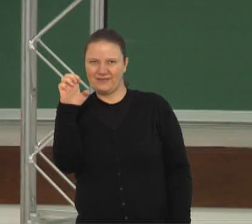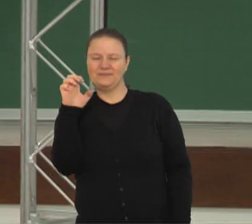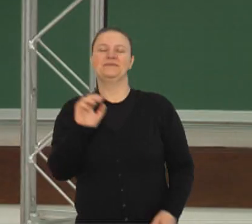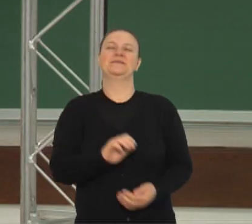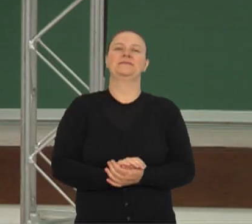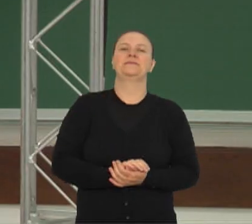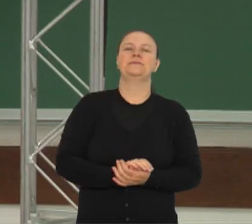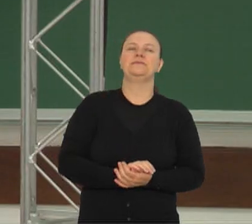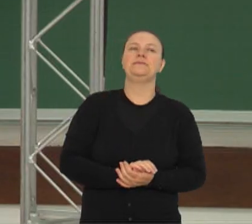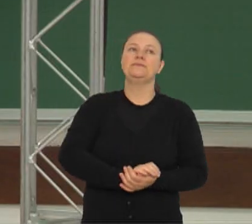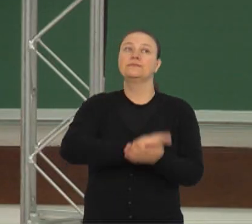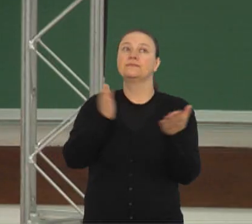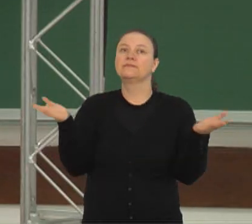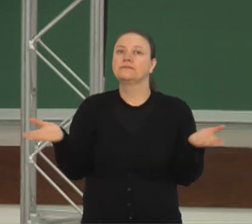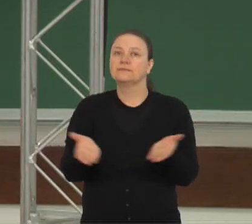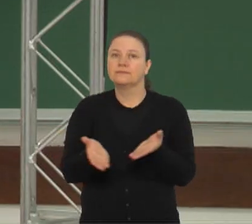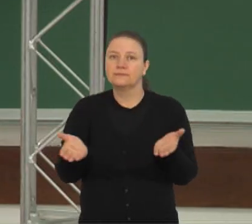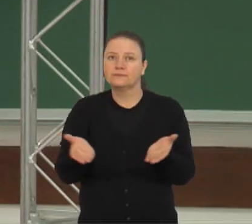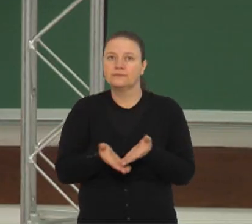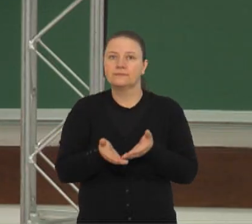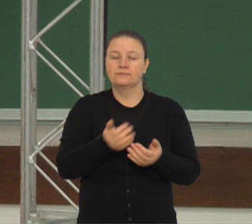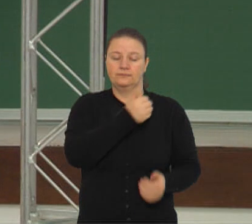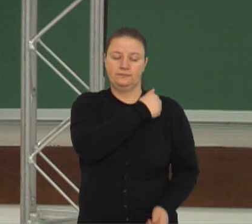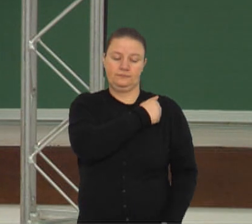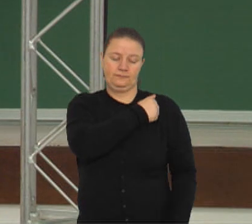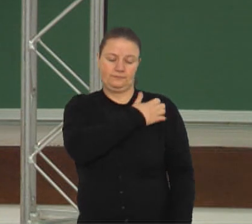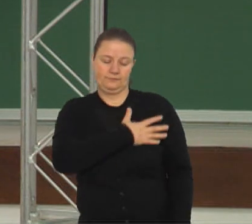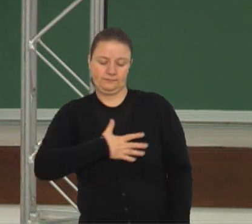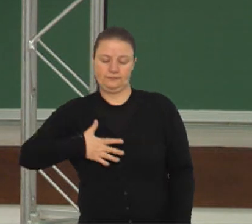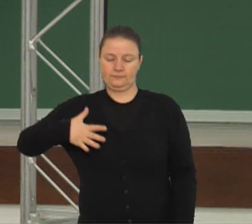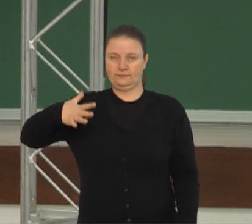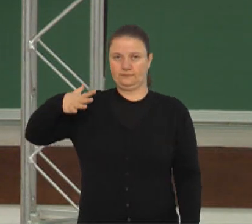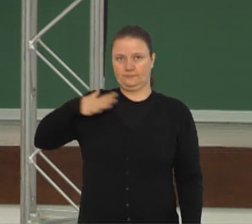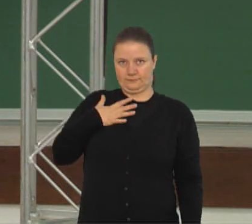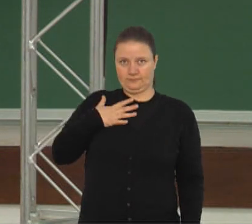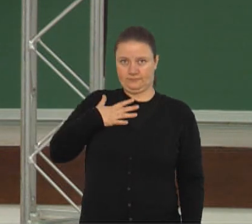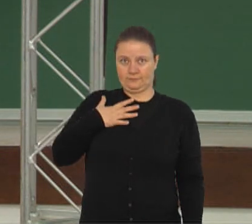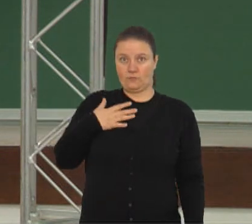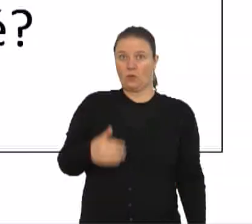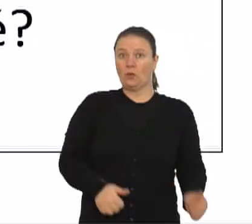Agora vamos falar de Aristóteles, o aluno de Platão.